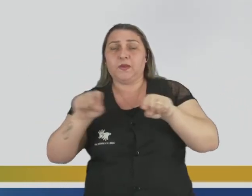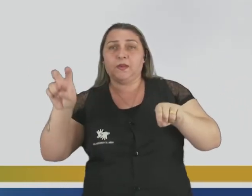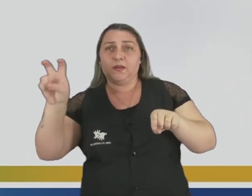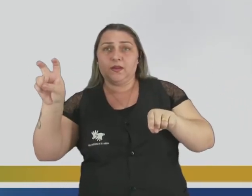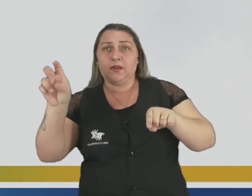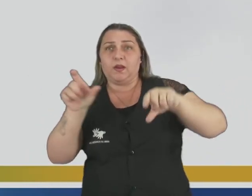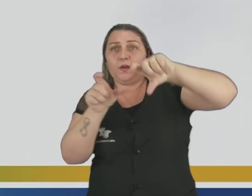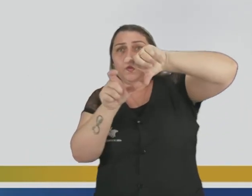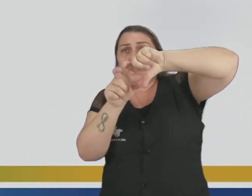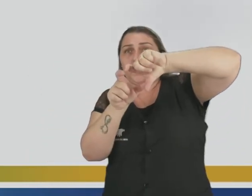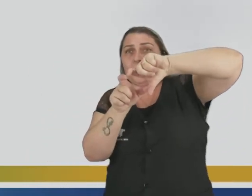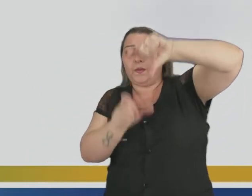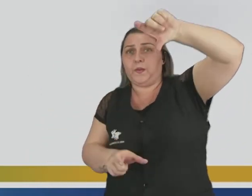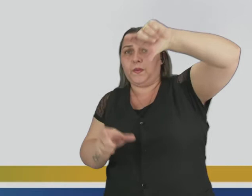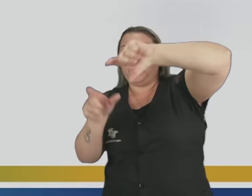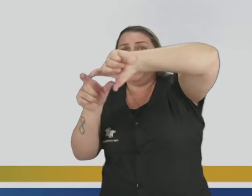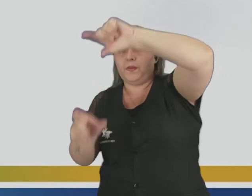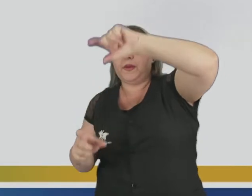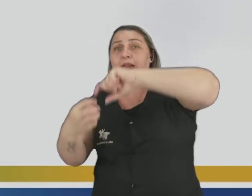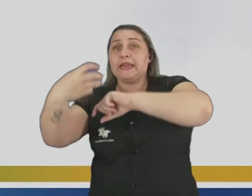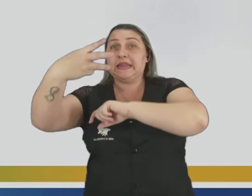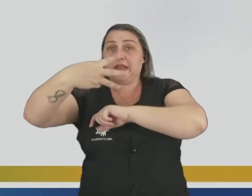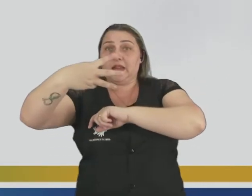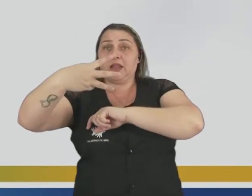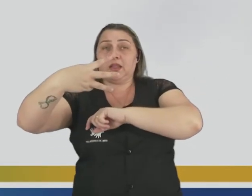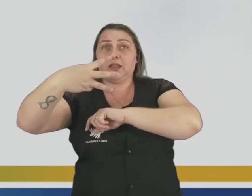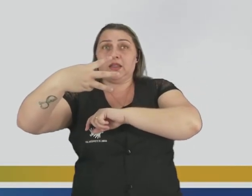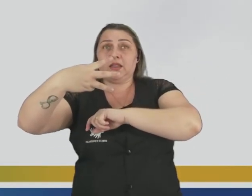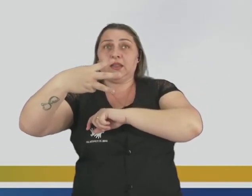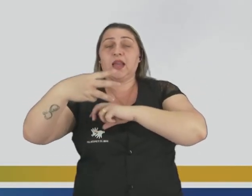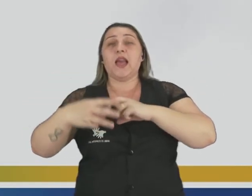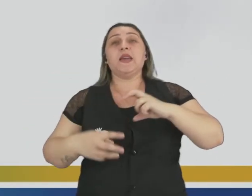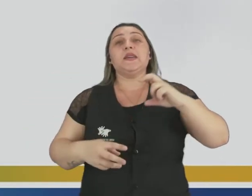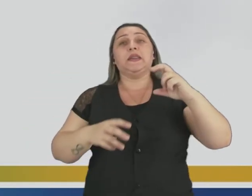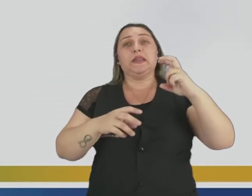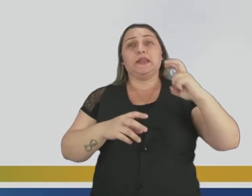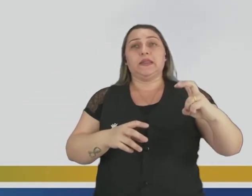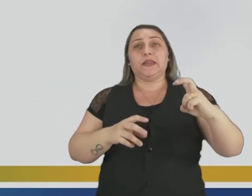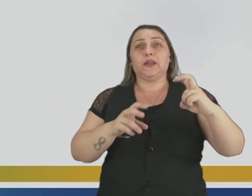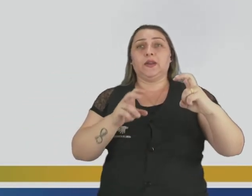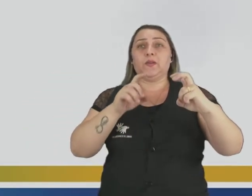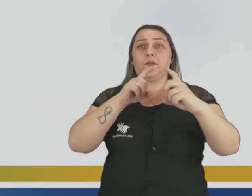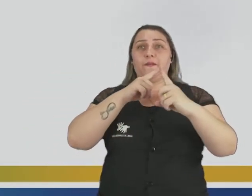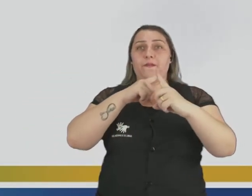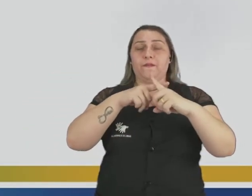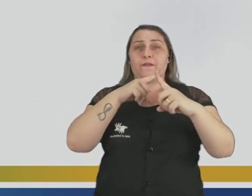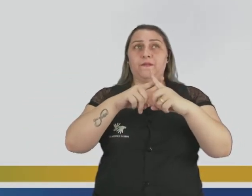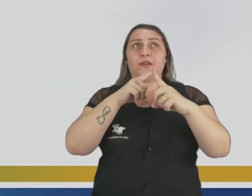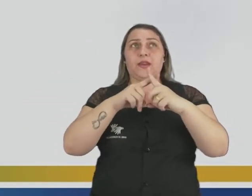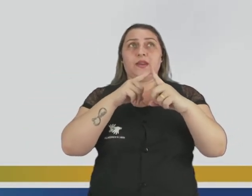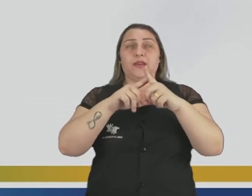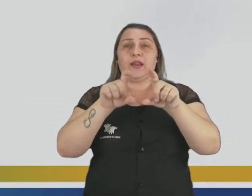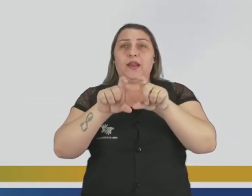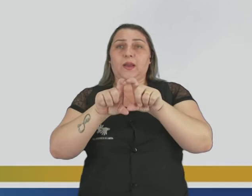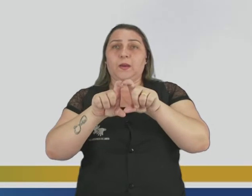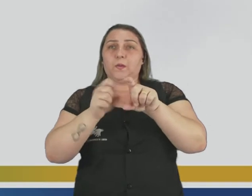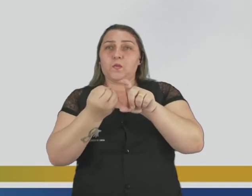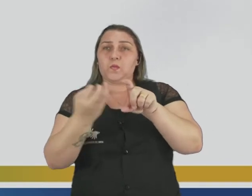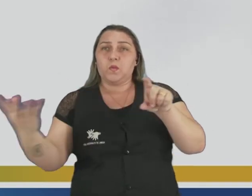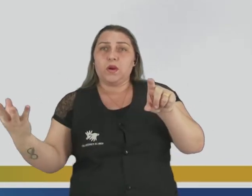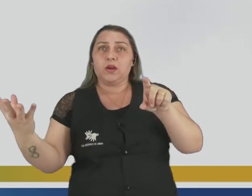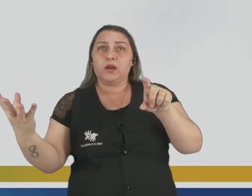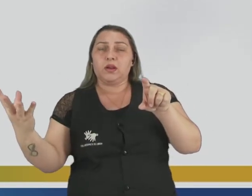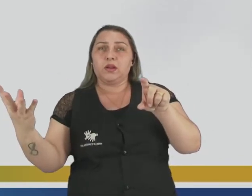5 vezes a quantidade de coluna. Então, eu vou só contar a quantidade de linhas e não de todos